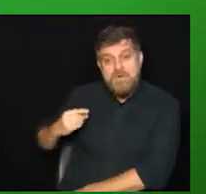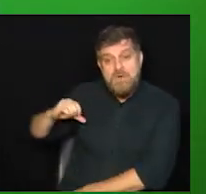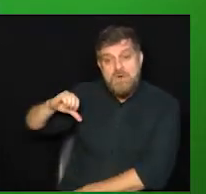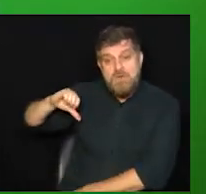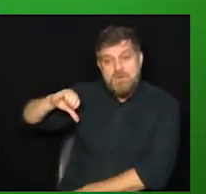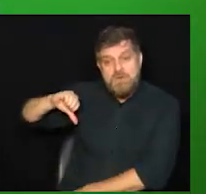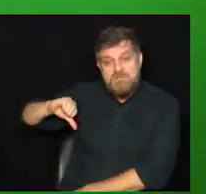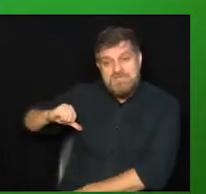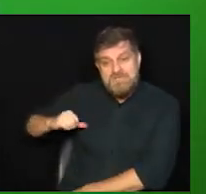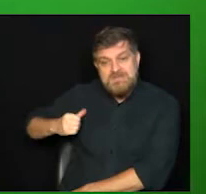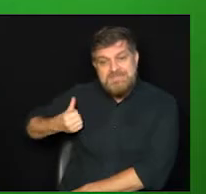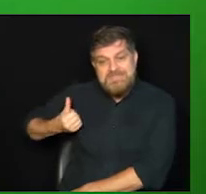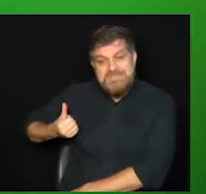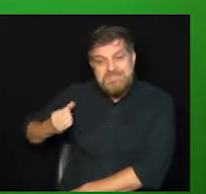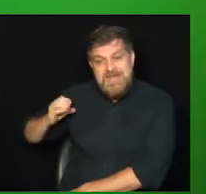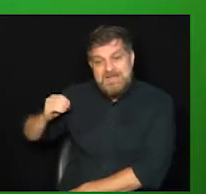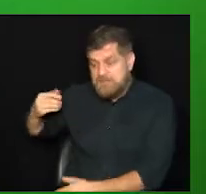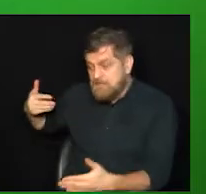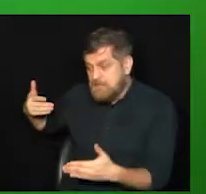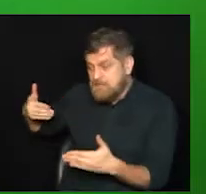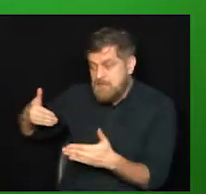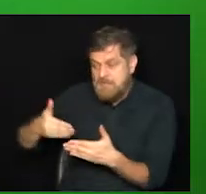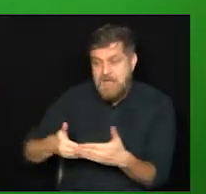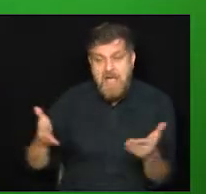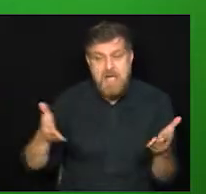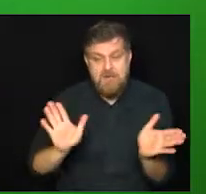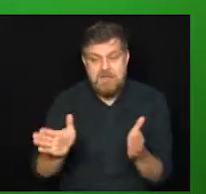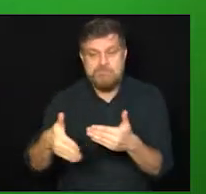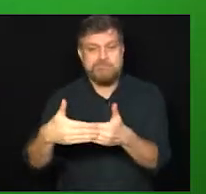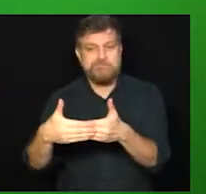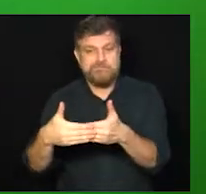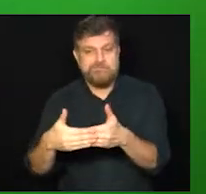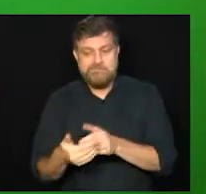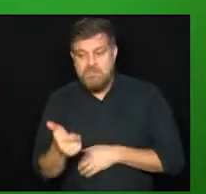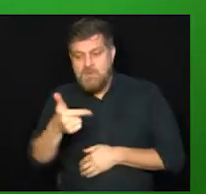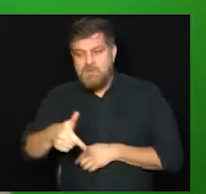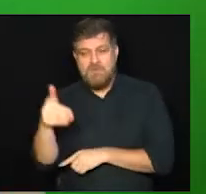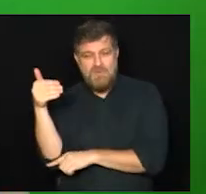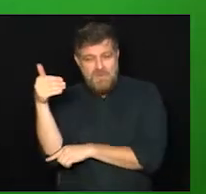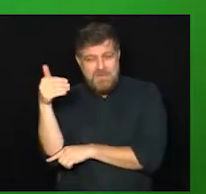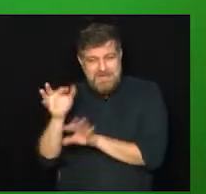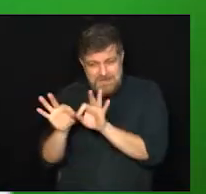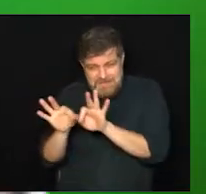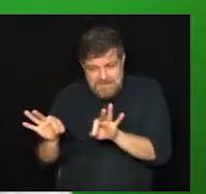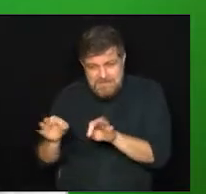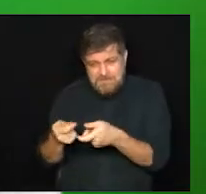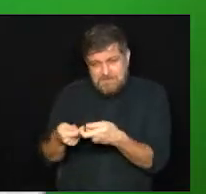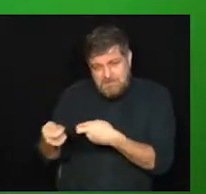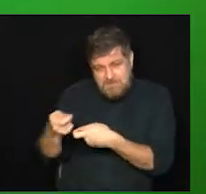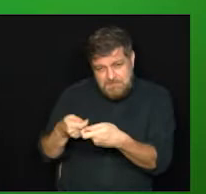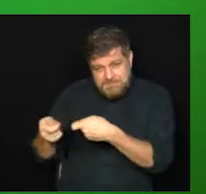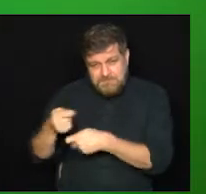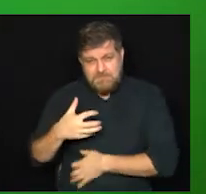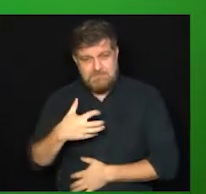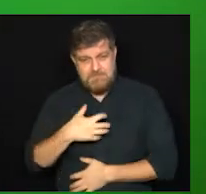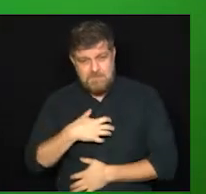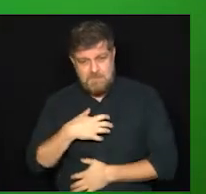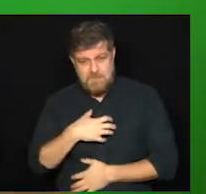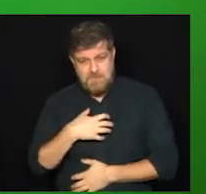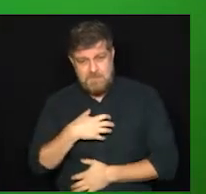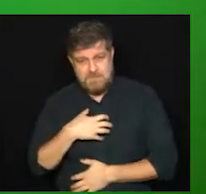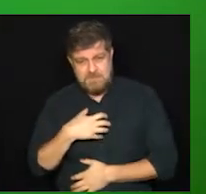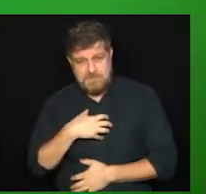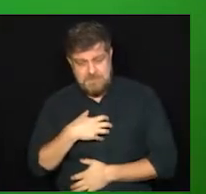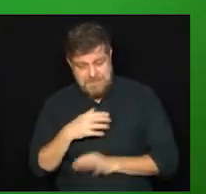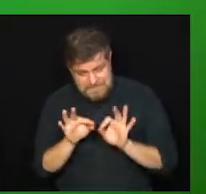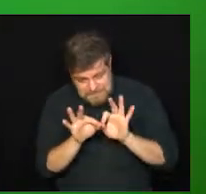1960. Outros hotéis menores, administrados aí de uma forma